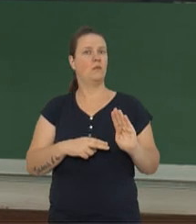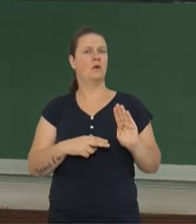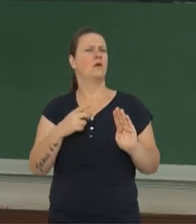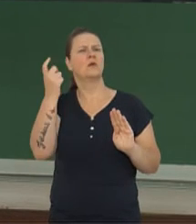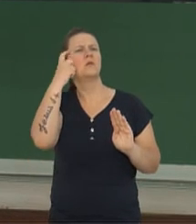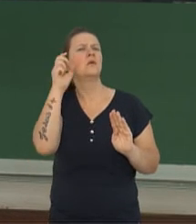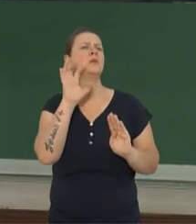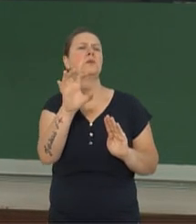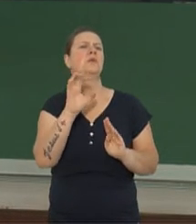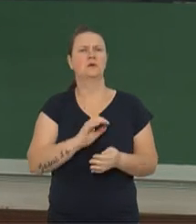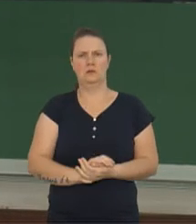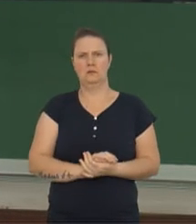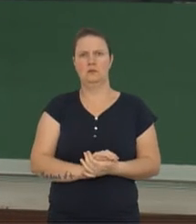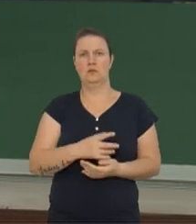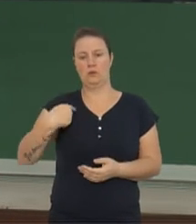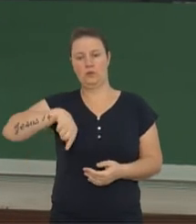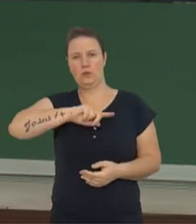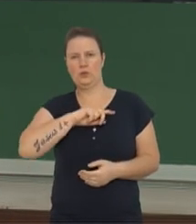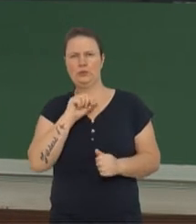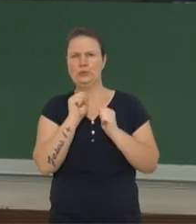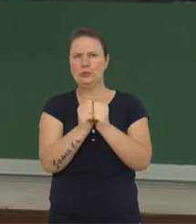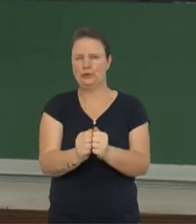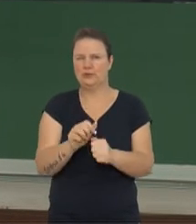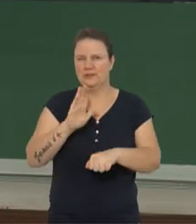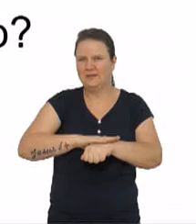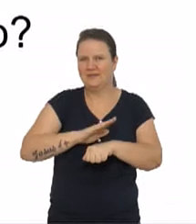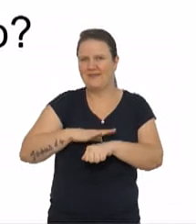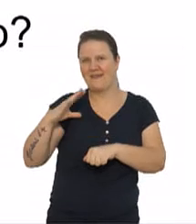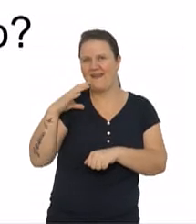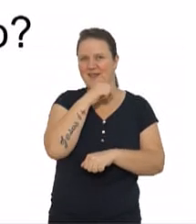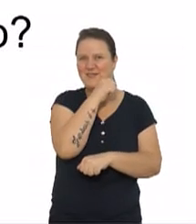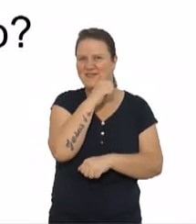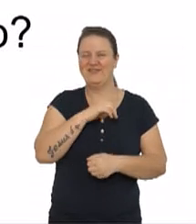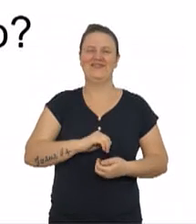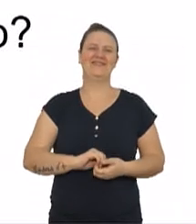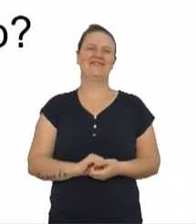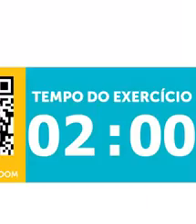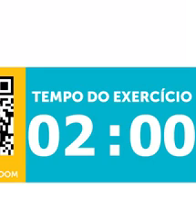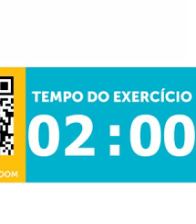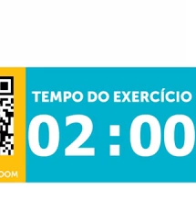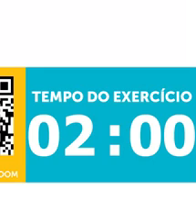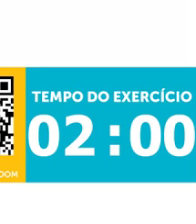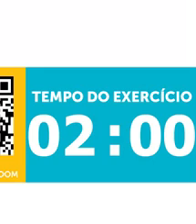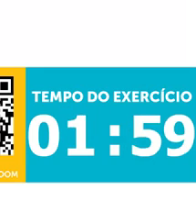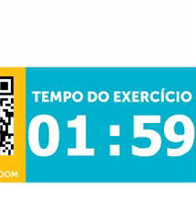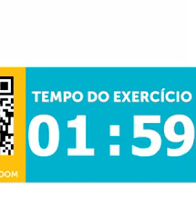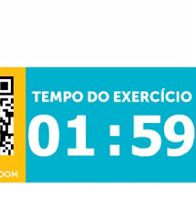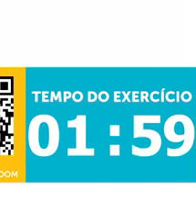pensáis? Pensemos juntos unos minutos, ¿de acuerdo?